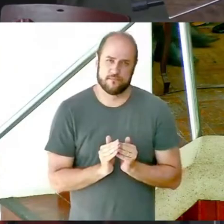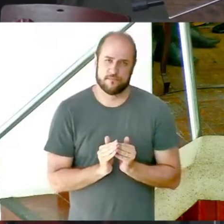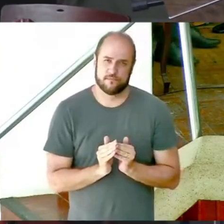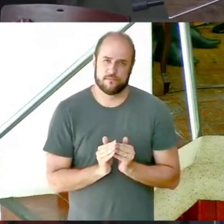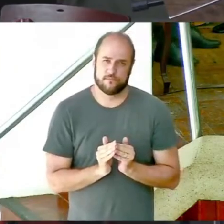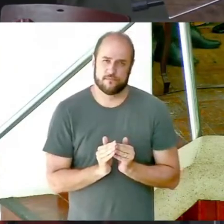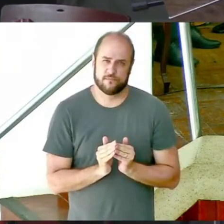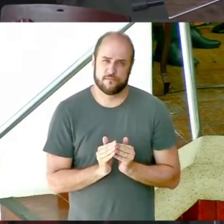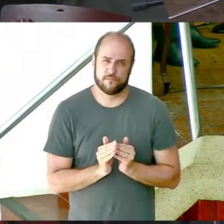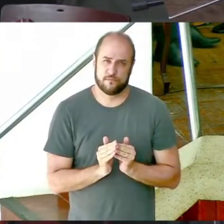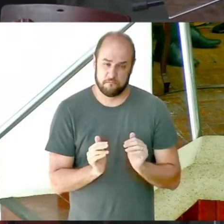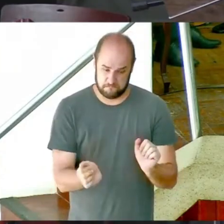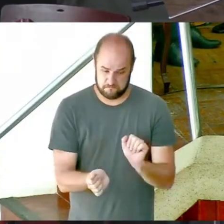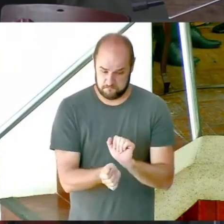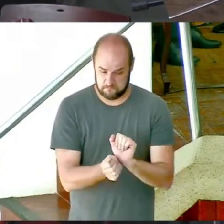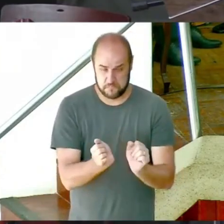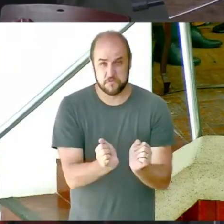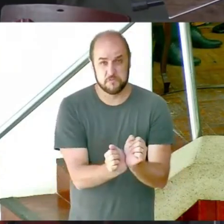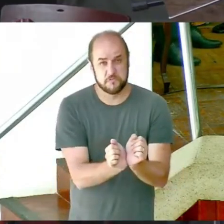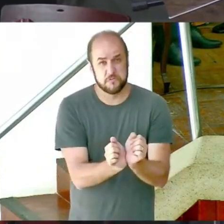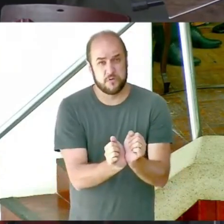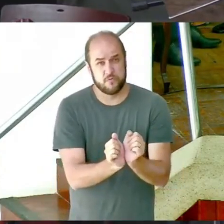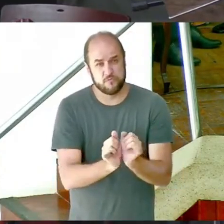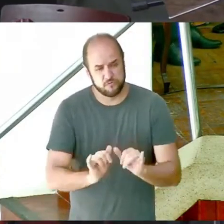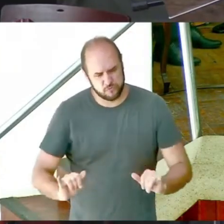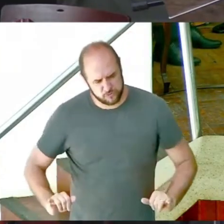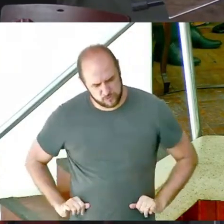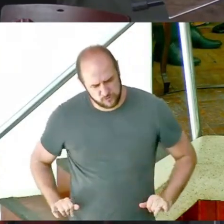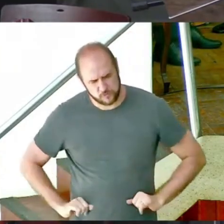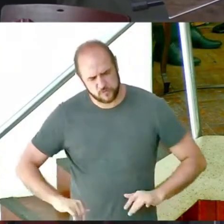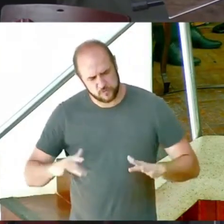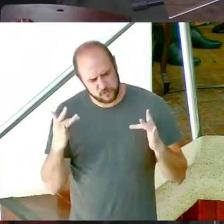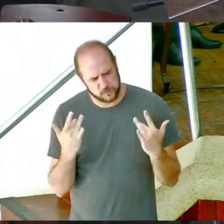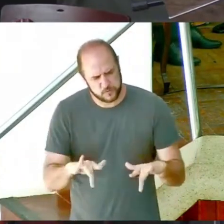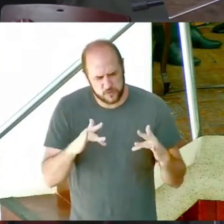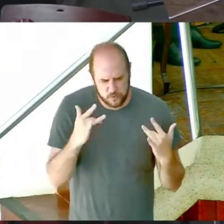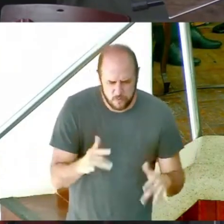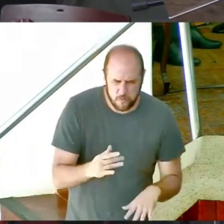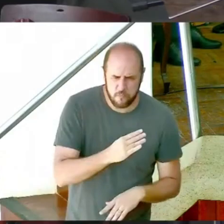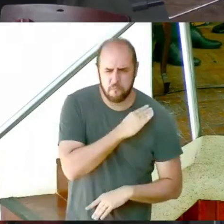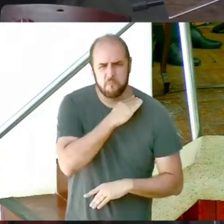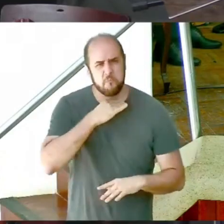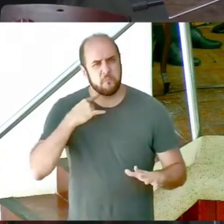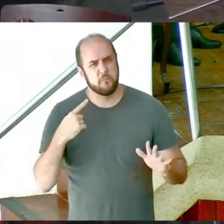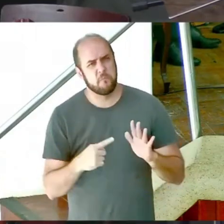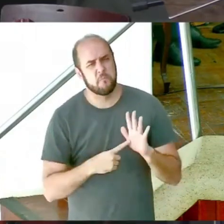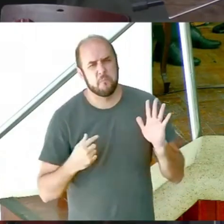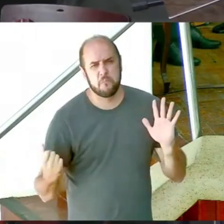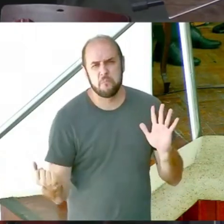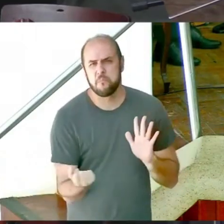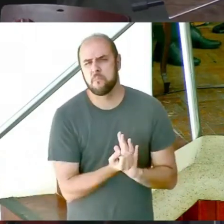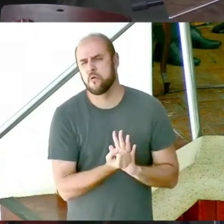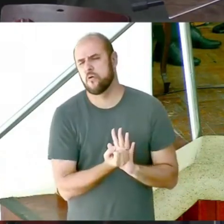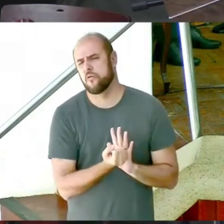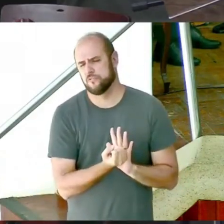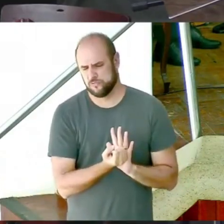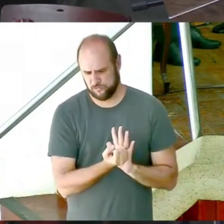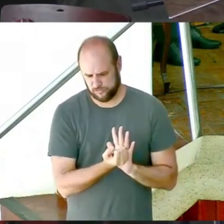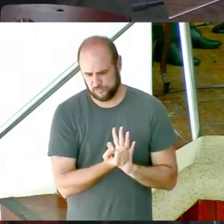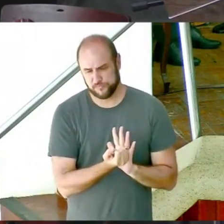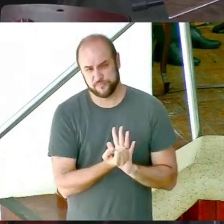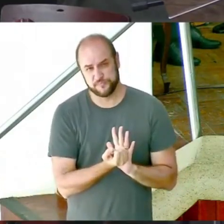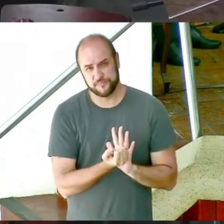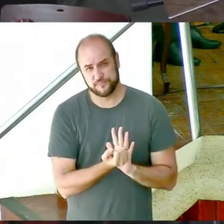a sua prisão, tortura, morte de cruz, Ele estava